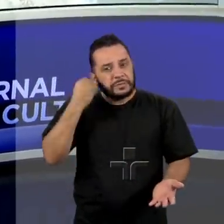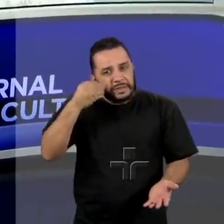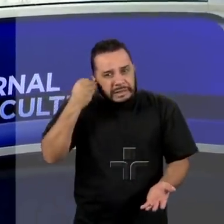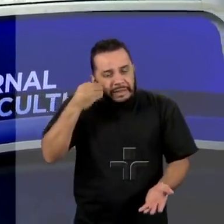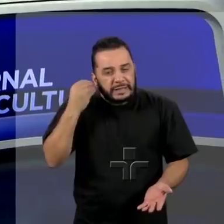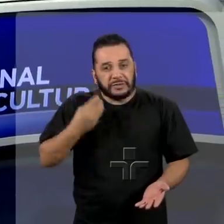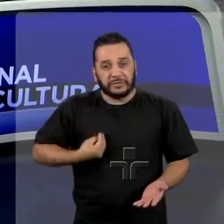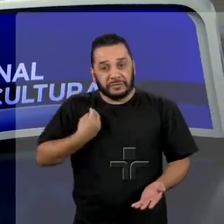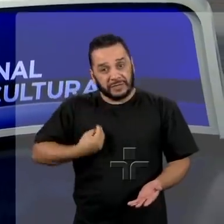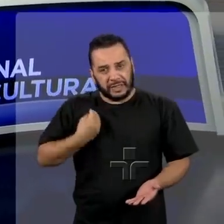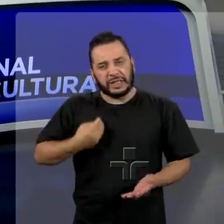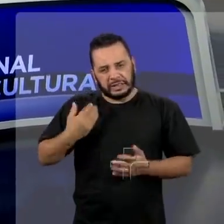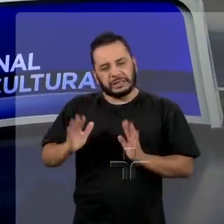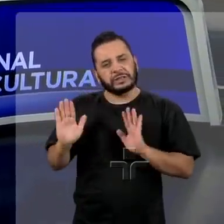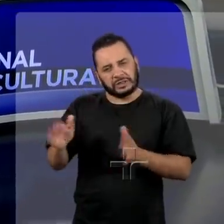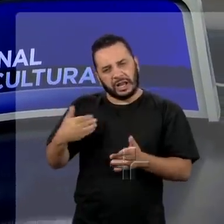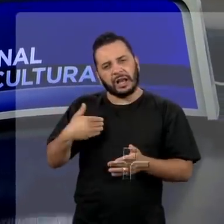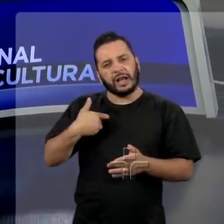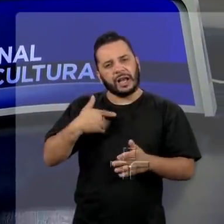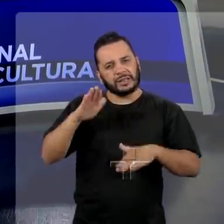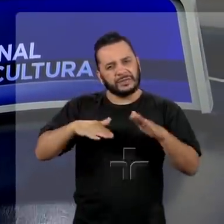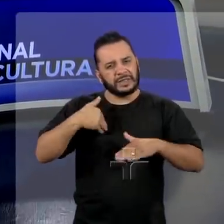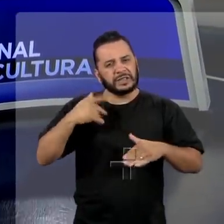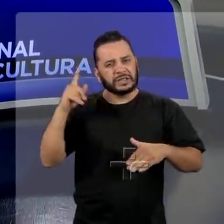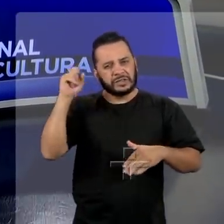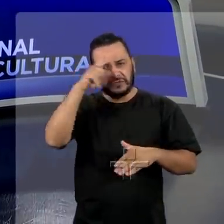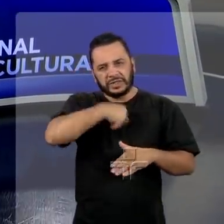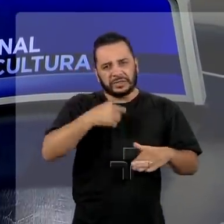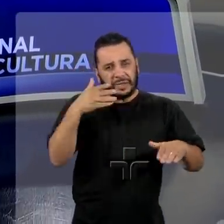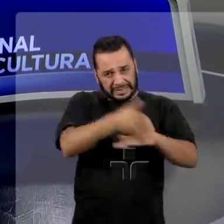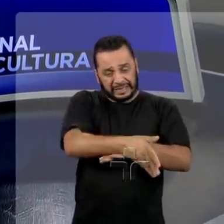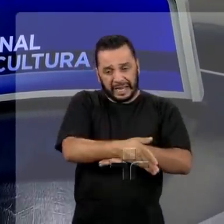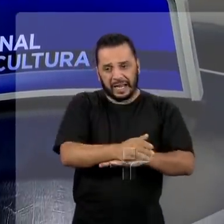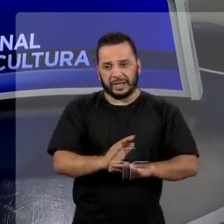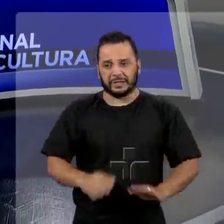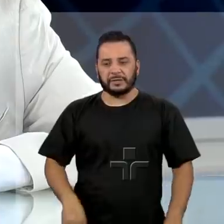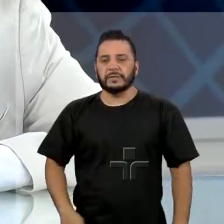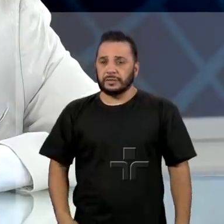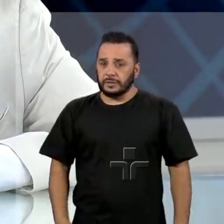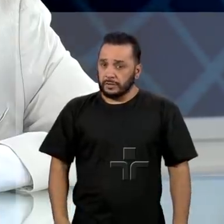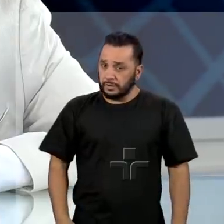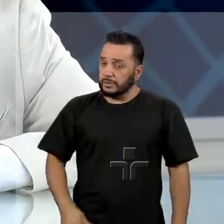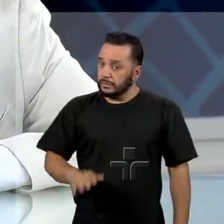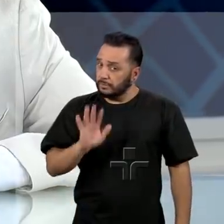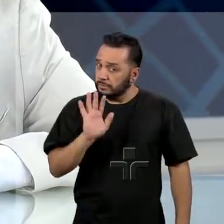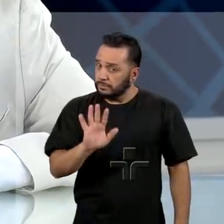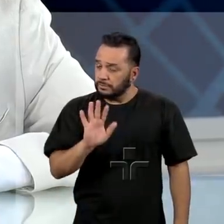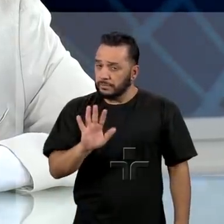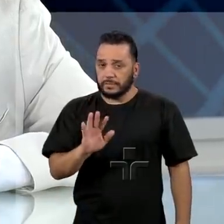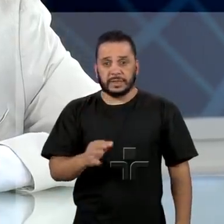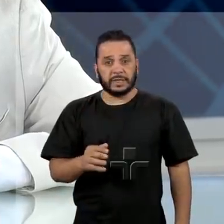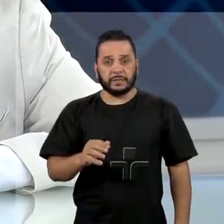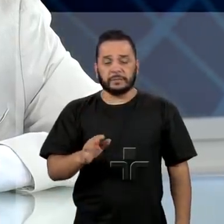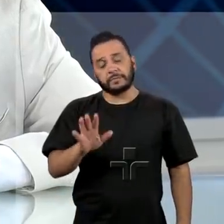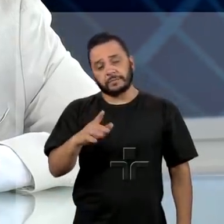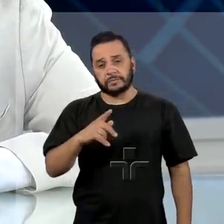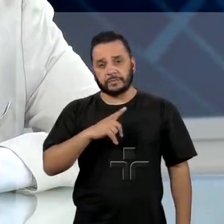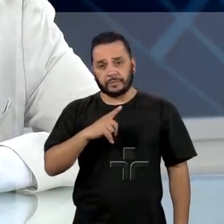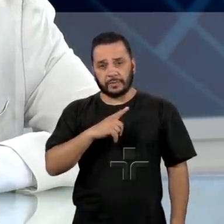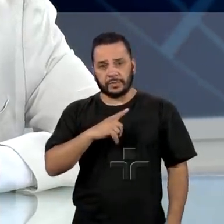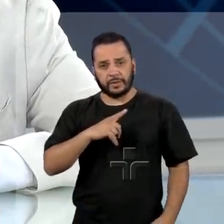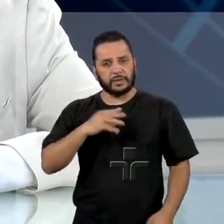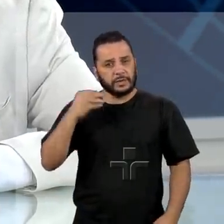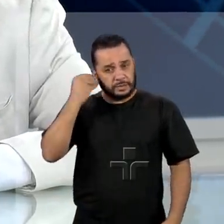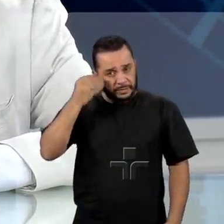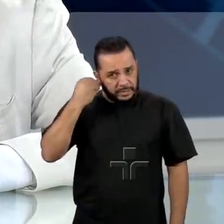trabalho também, né? Apesar da dificuldade de ingresso depois dessa idade. Eu acho que se fala do uso da